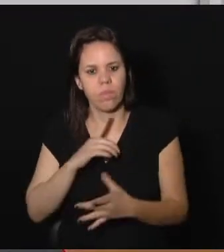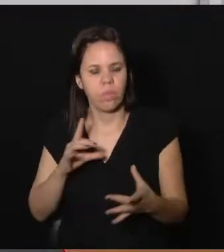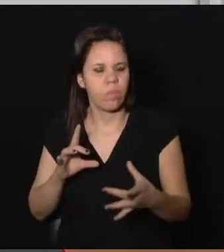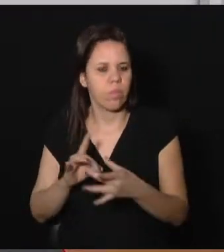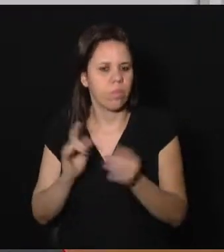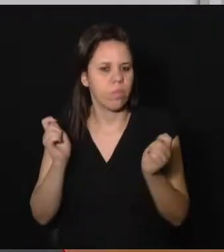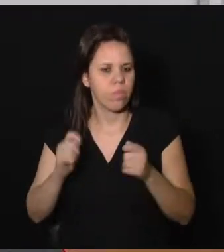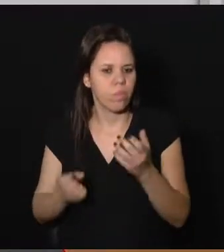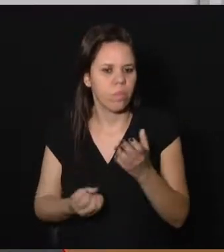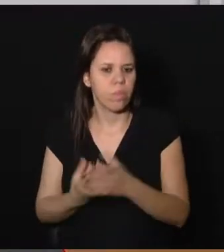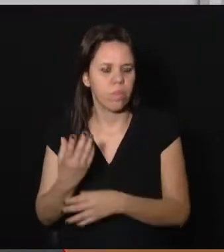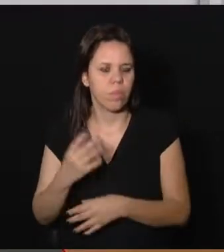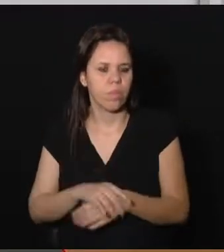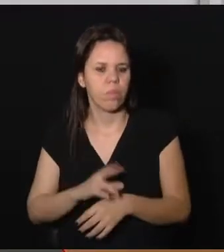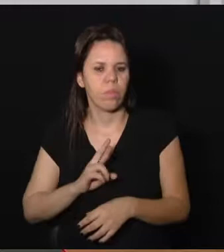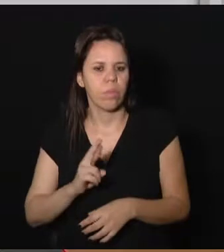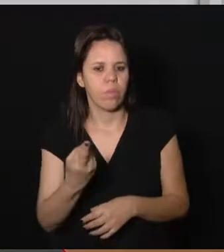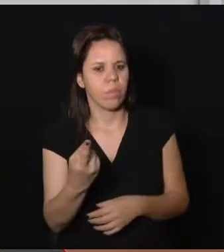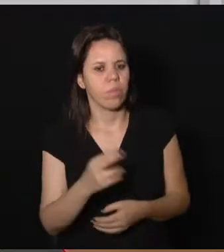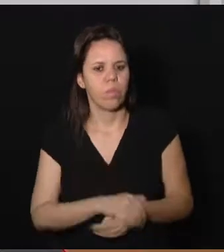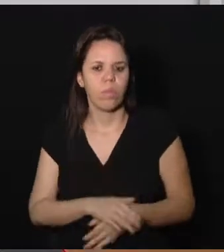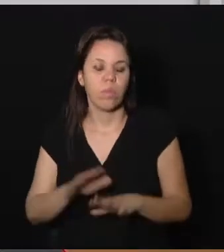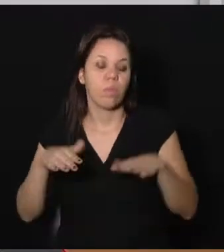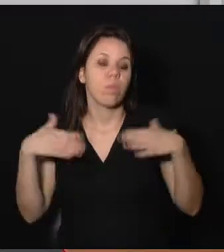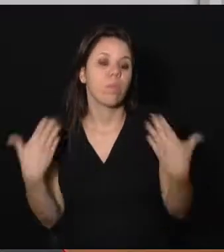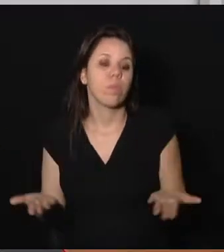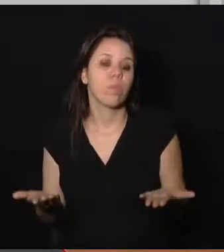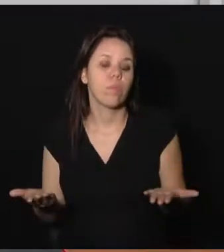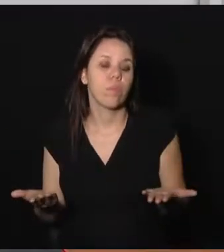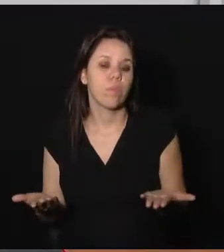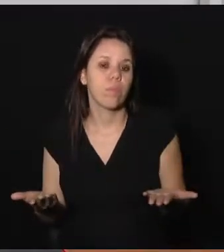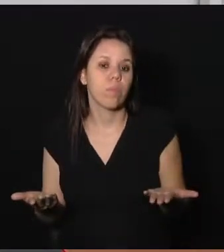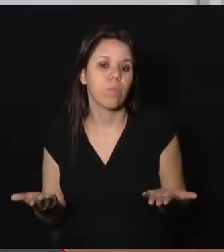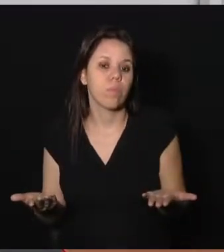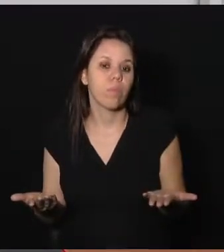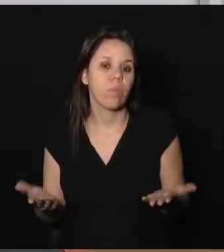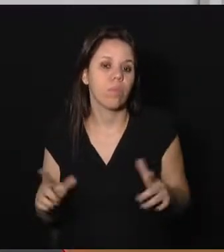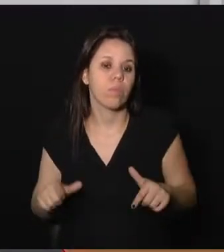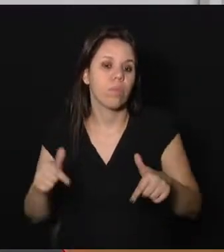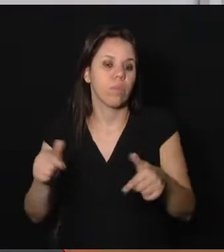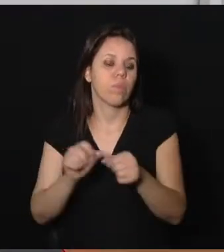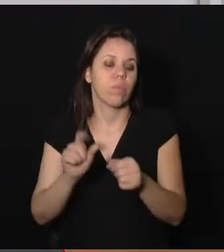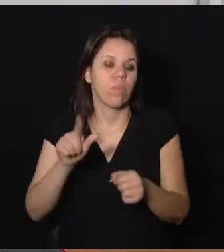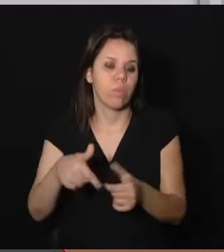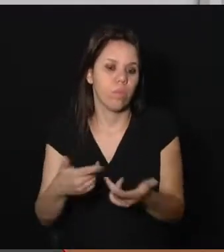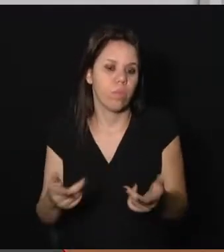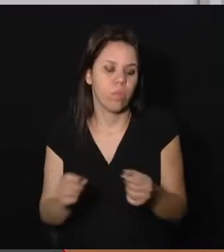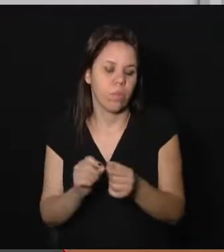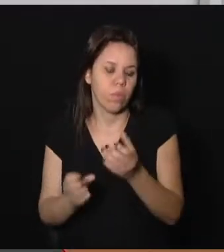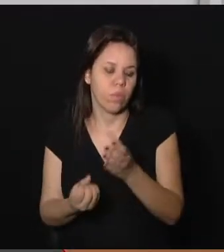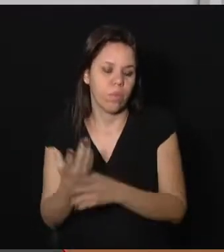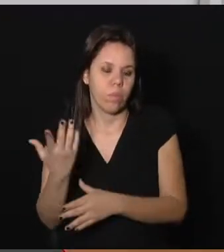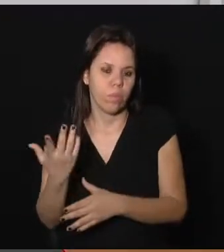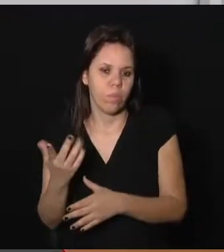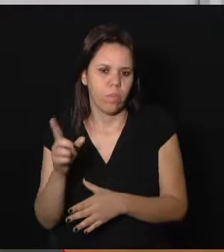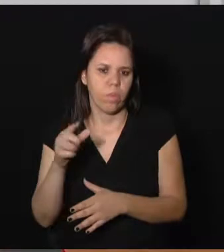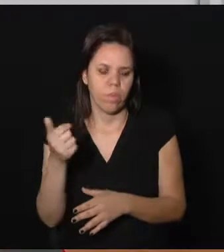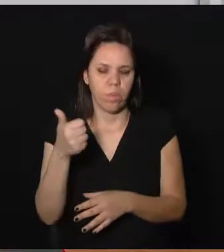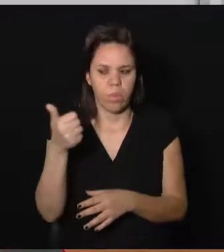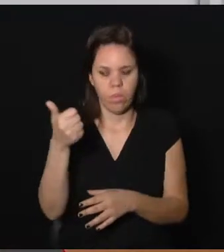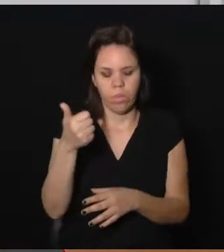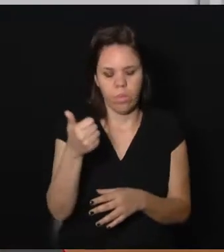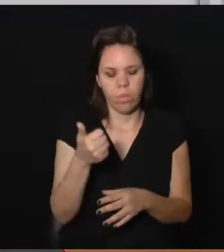possa gerar resultados. E qual que são os efeitos disso? Bem, primeiro, um aumento do PIB,